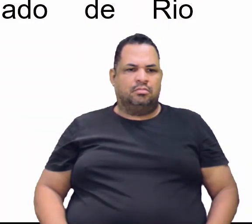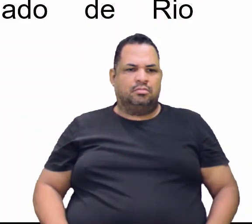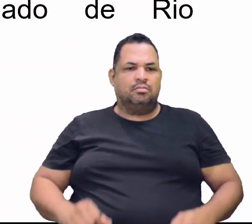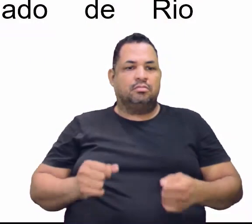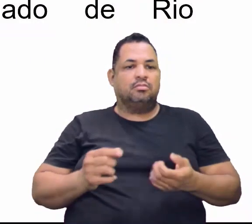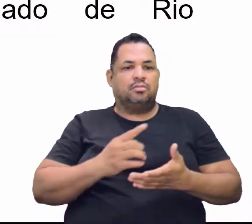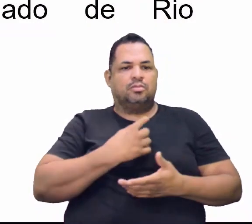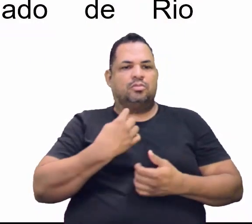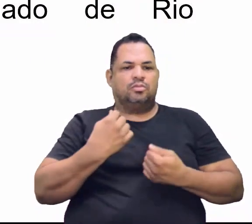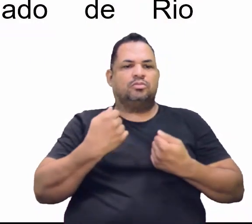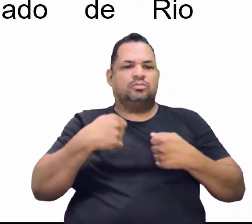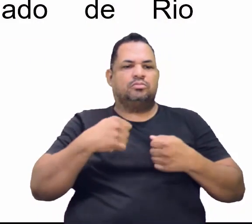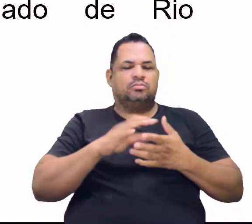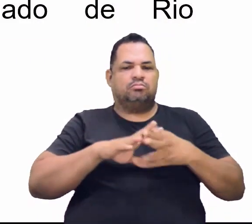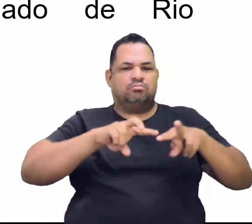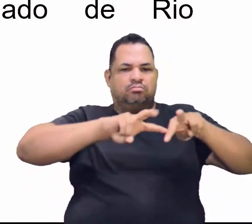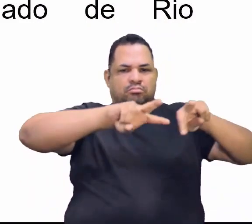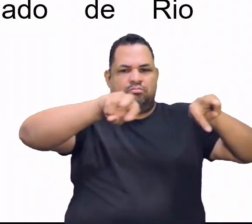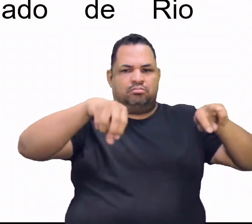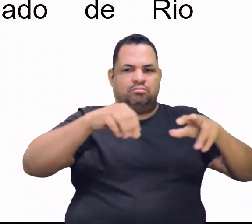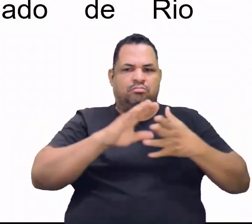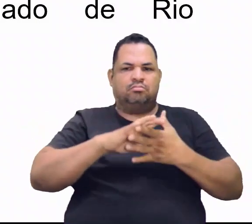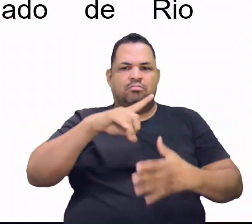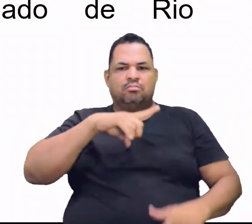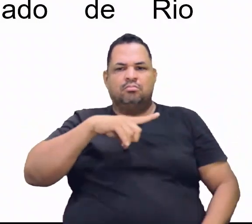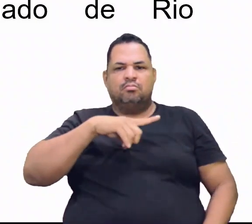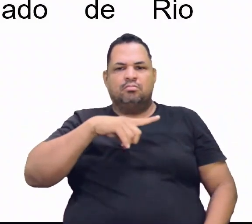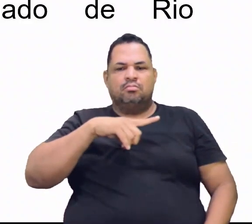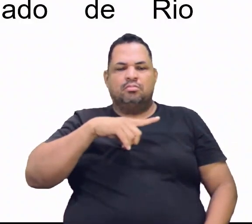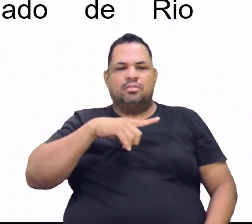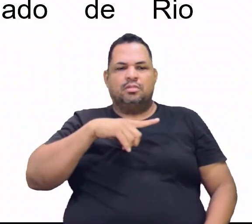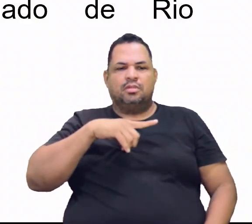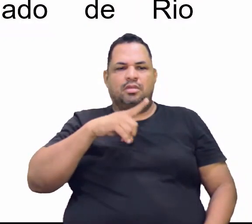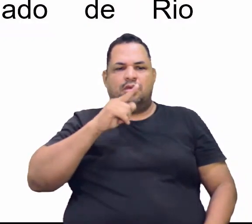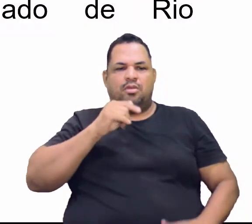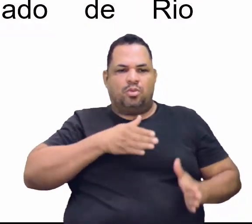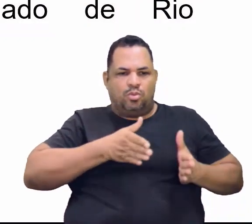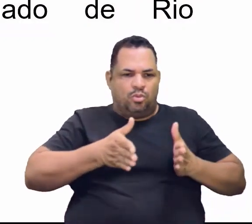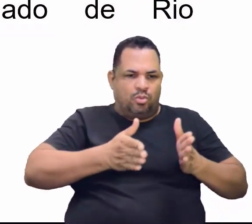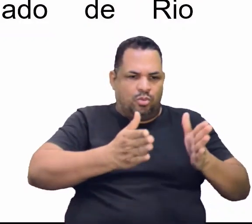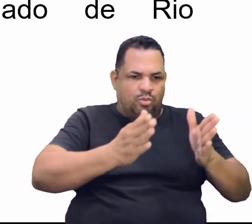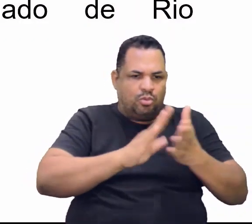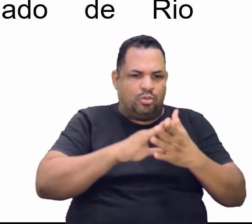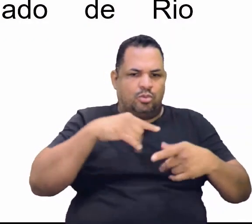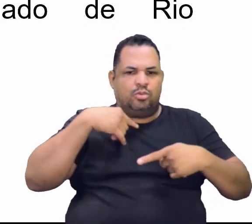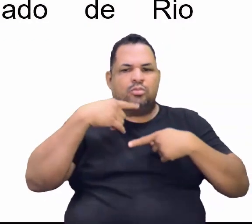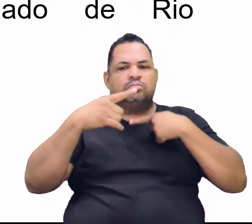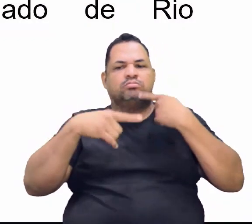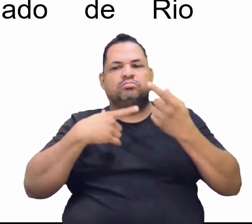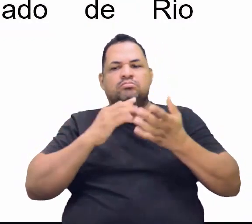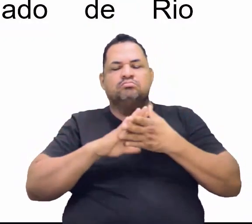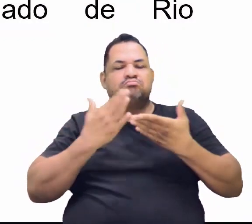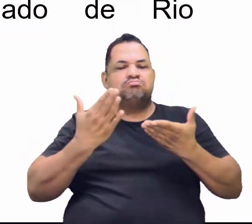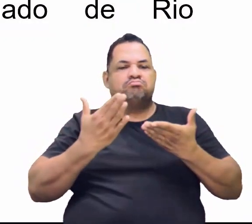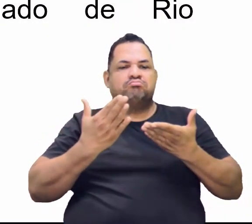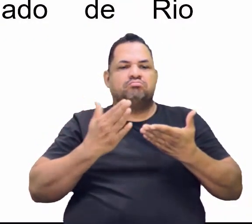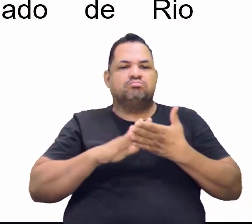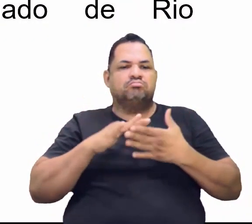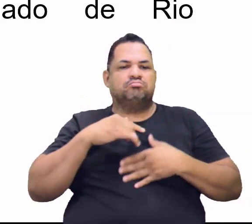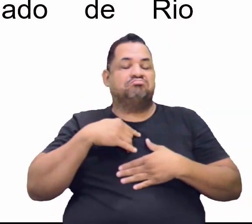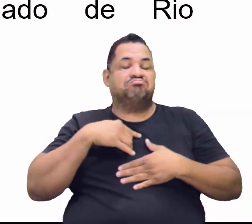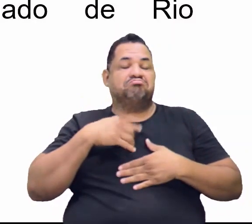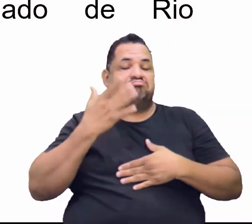uma expedição. E aí existia lá um rio da dúvida, que sabia onde ele nascia, mas não sabia onde